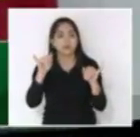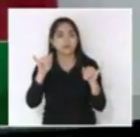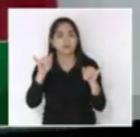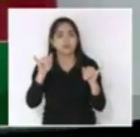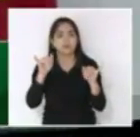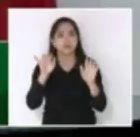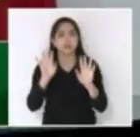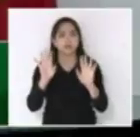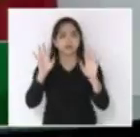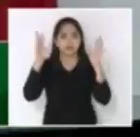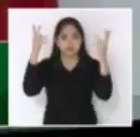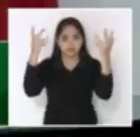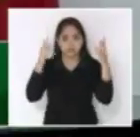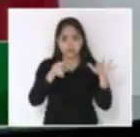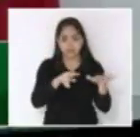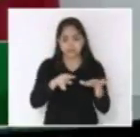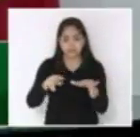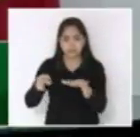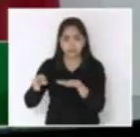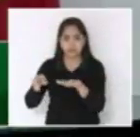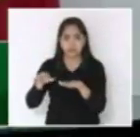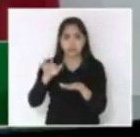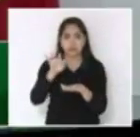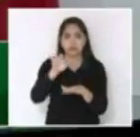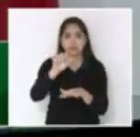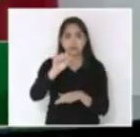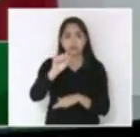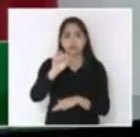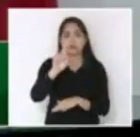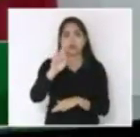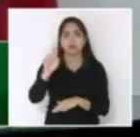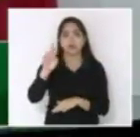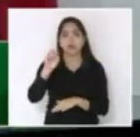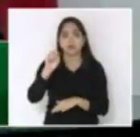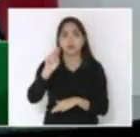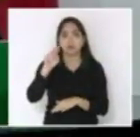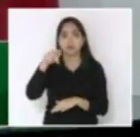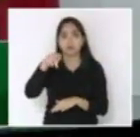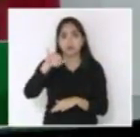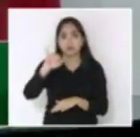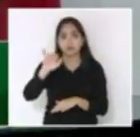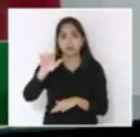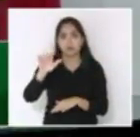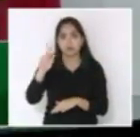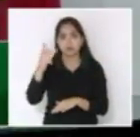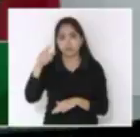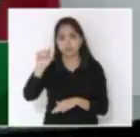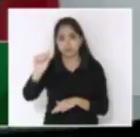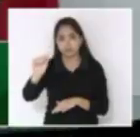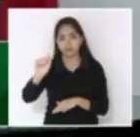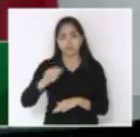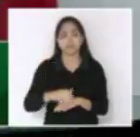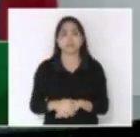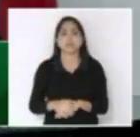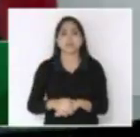evento Semana Farroupilha, que se encerra e que foi realizado